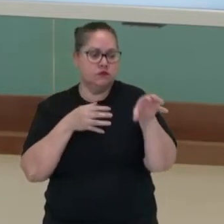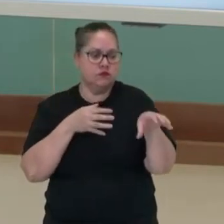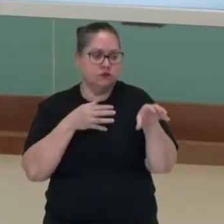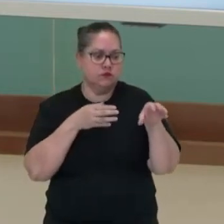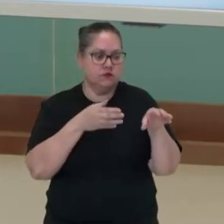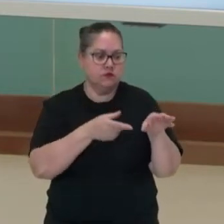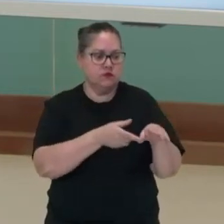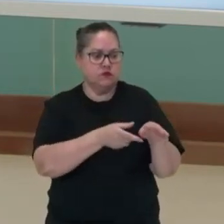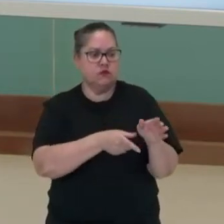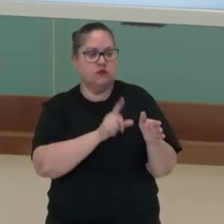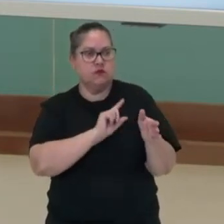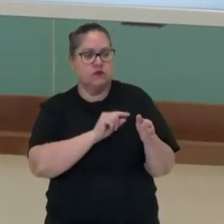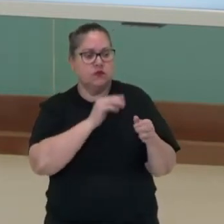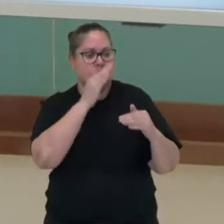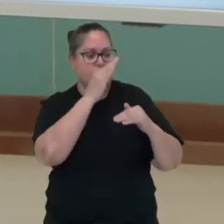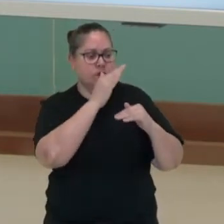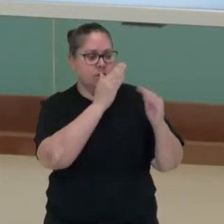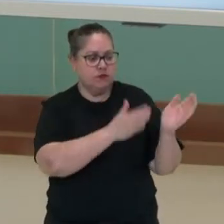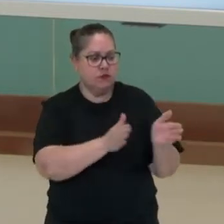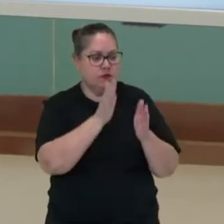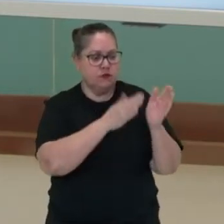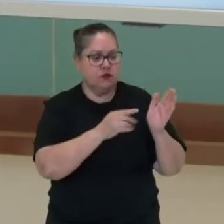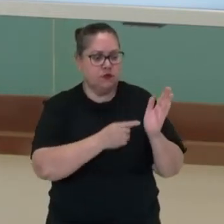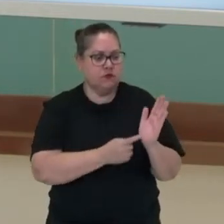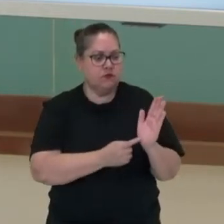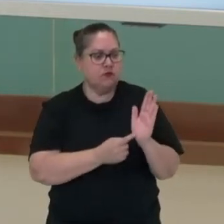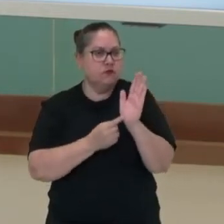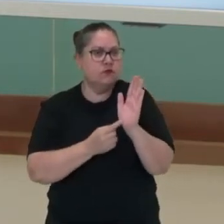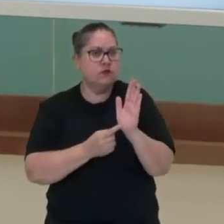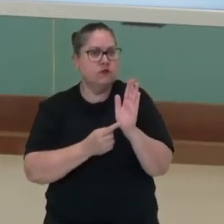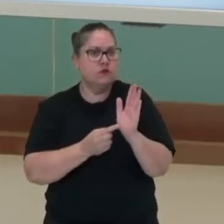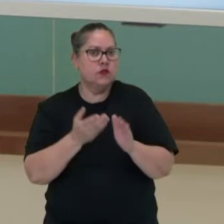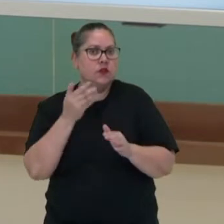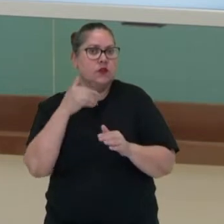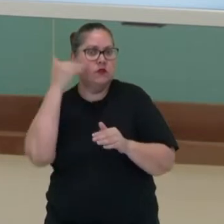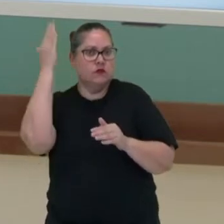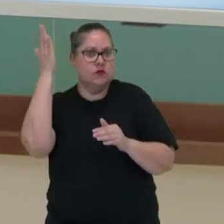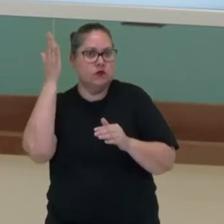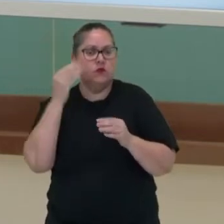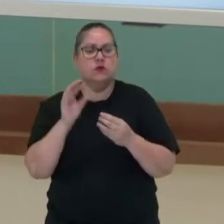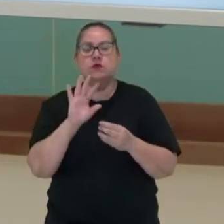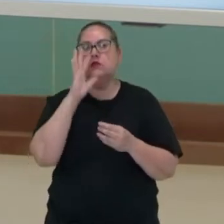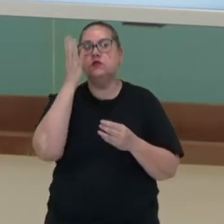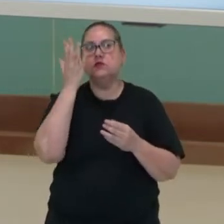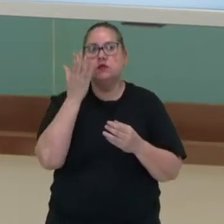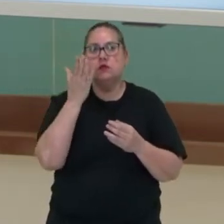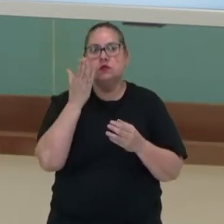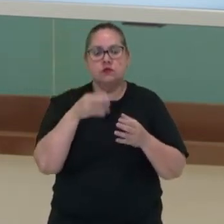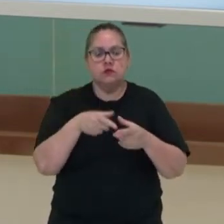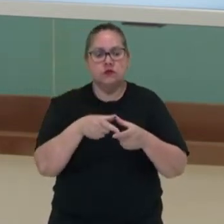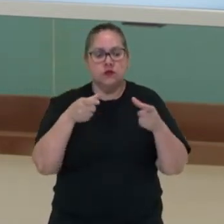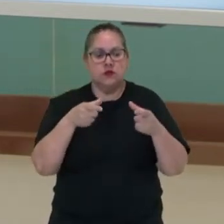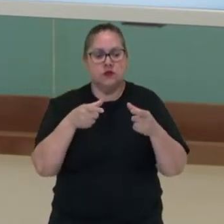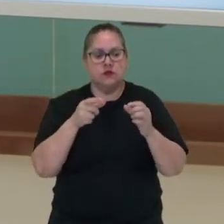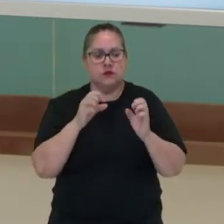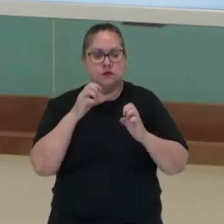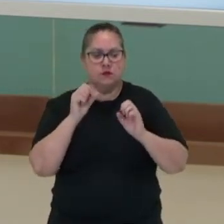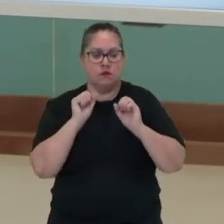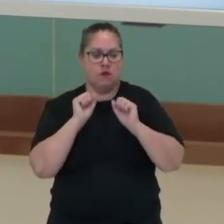passam não só a produzir, mas a se destacar no cenário internacional. Só que o que aconteceu é que as grandes